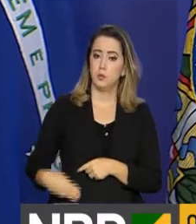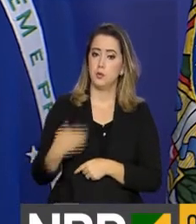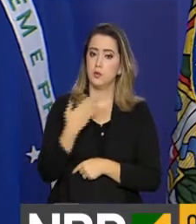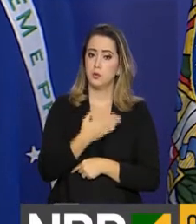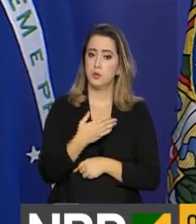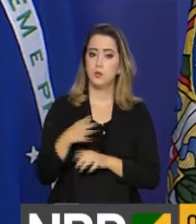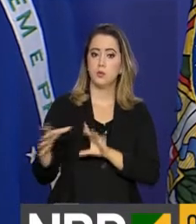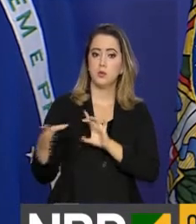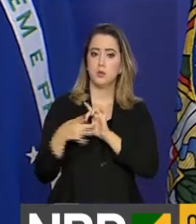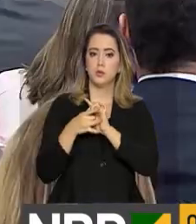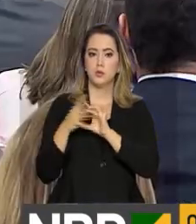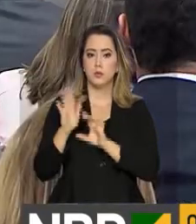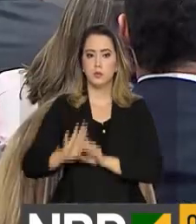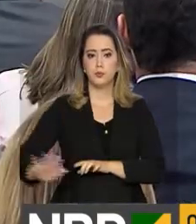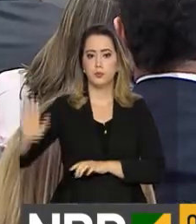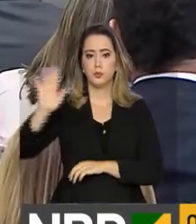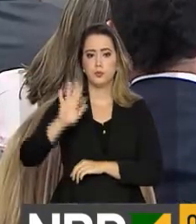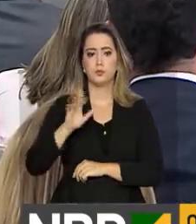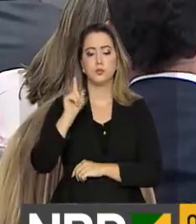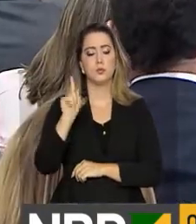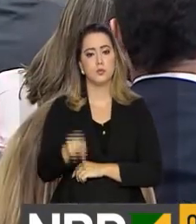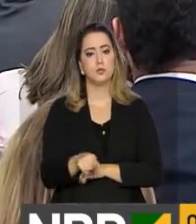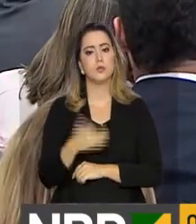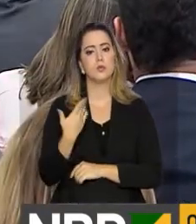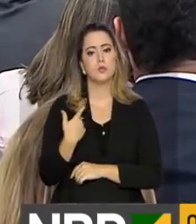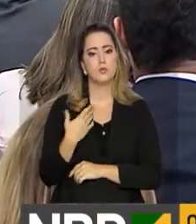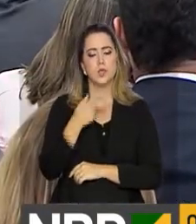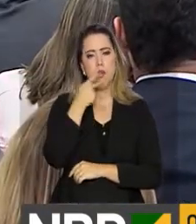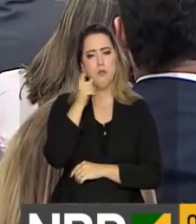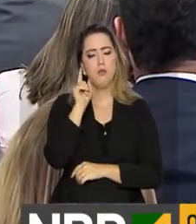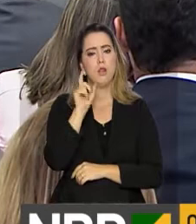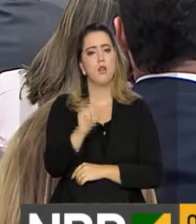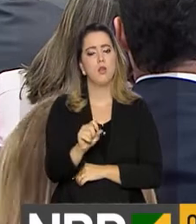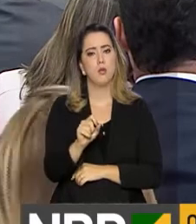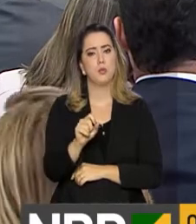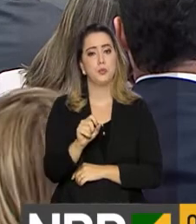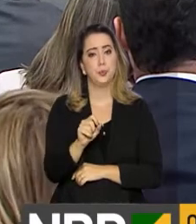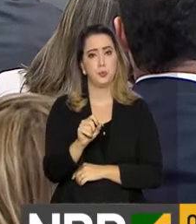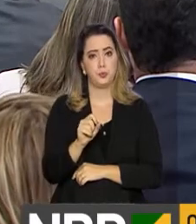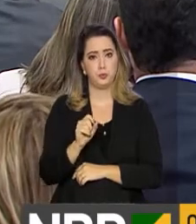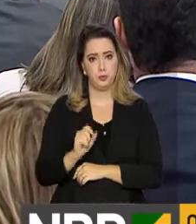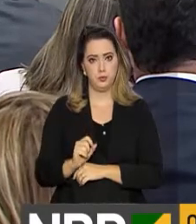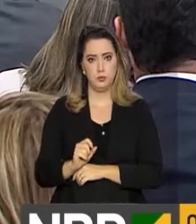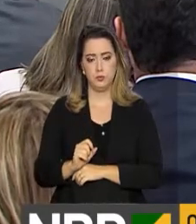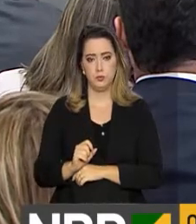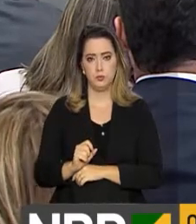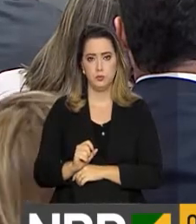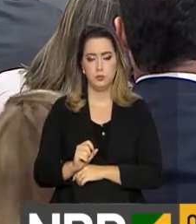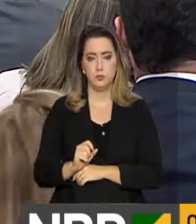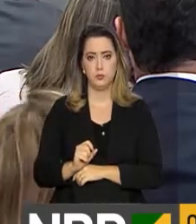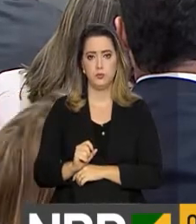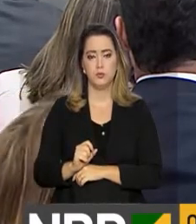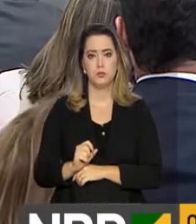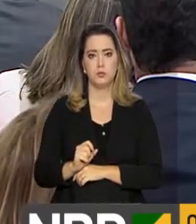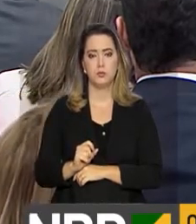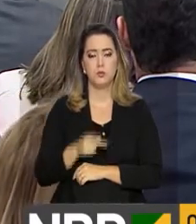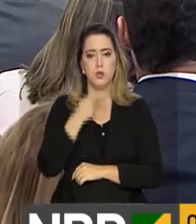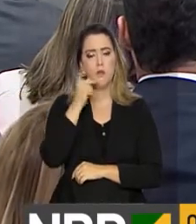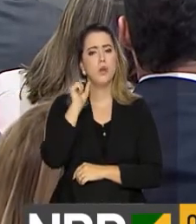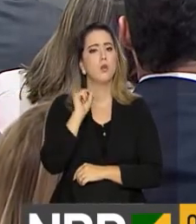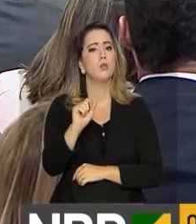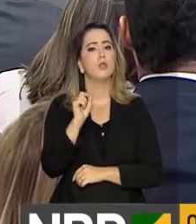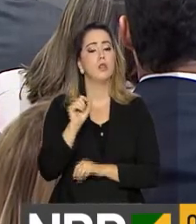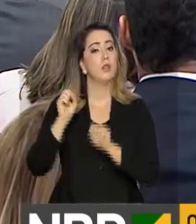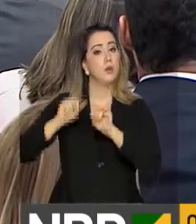ministro da integração nacional ao proferir a sua fala mencionou que a